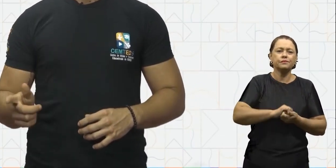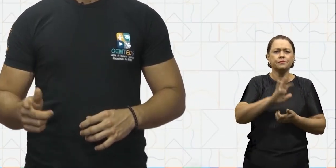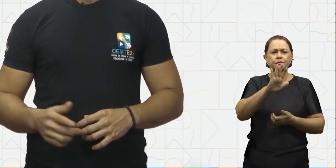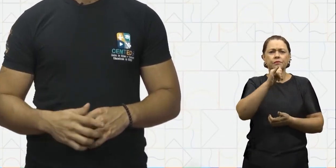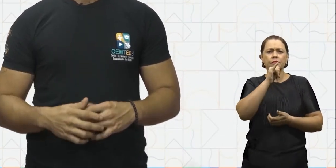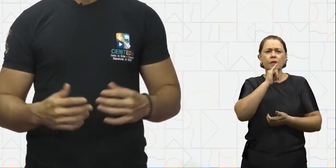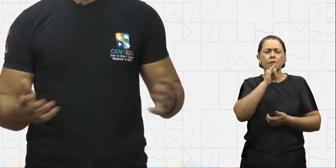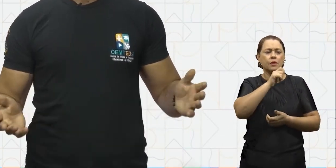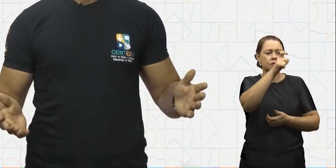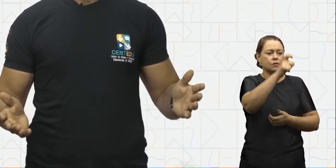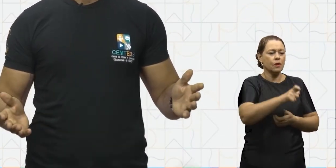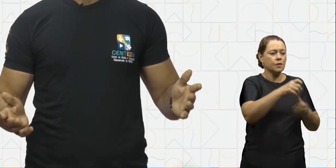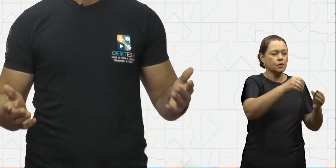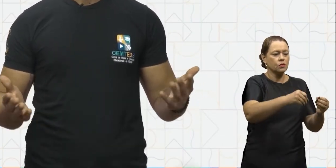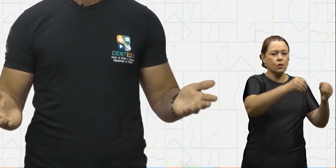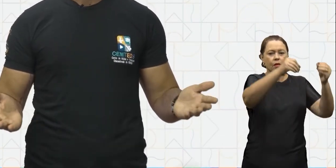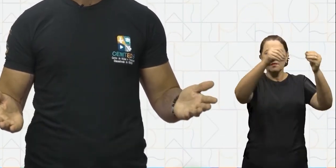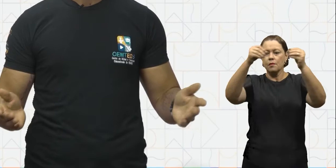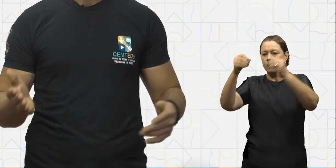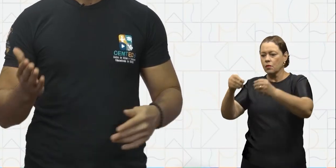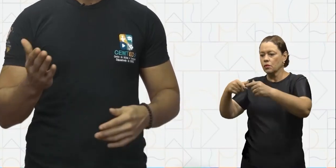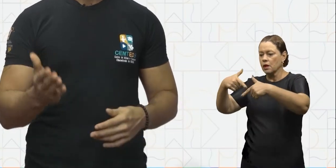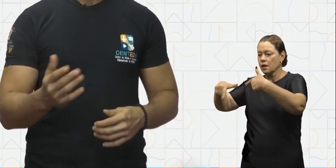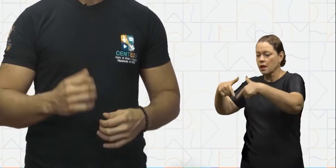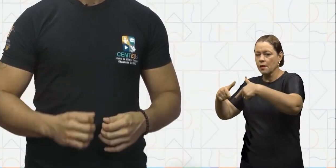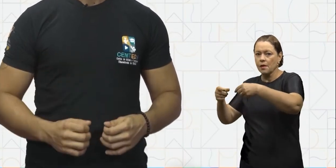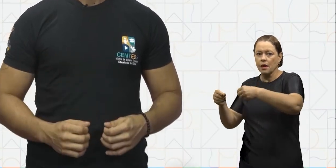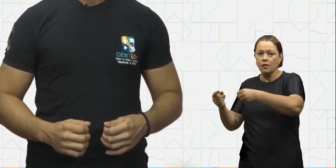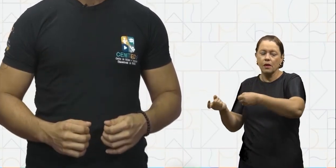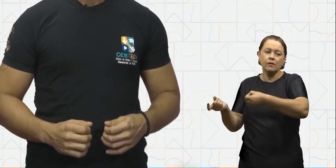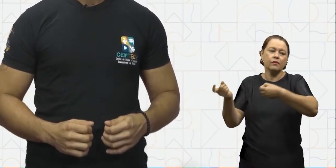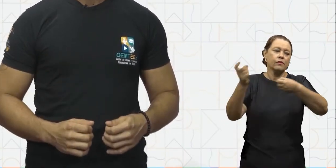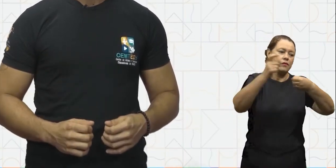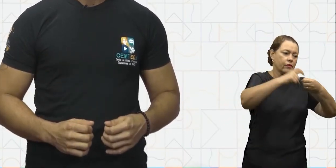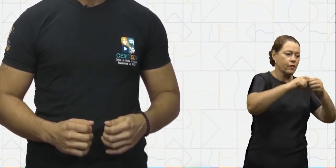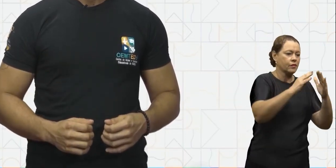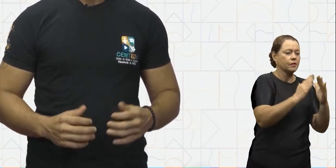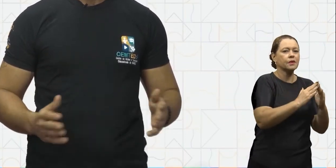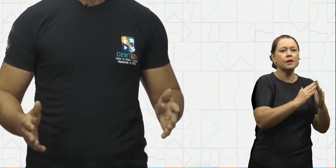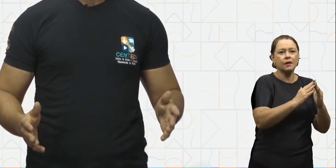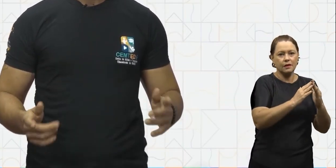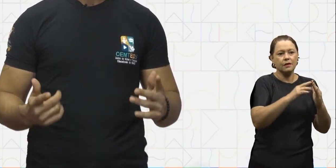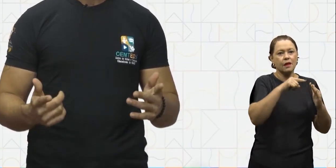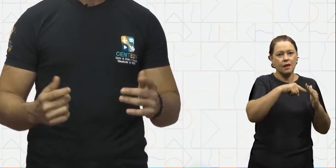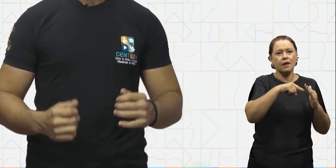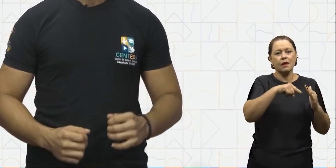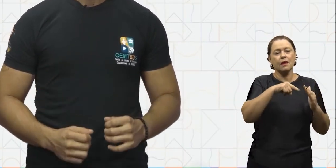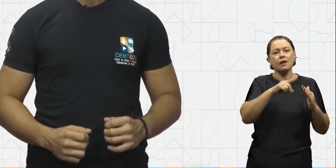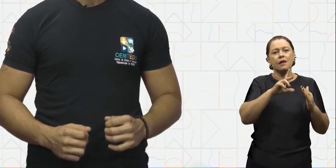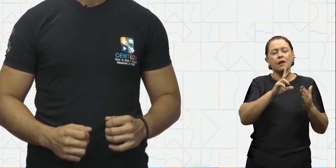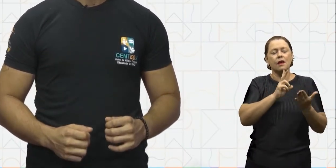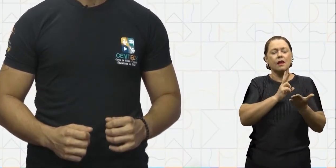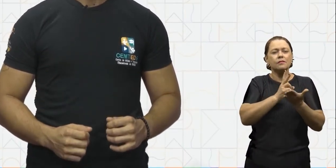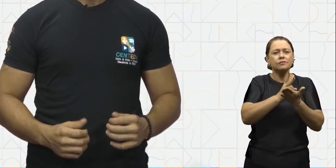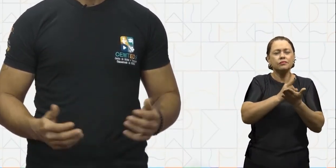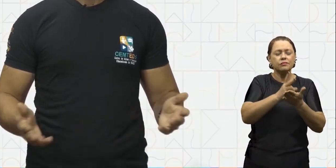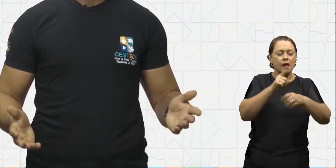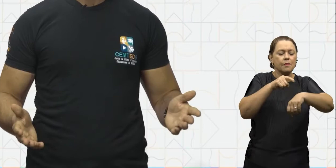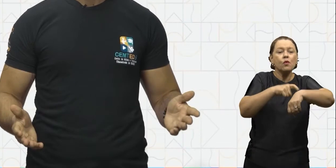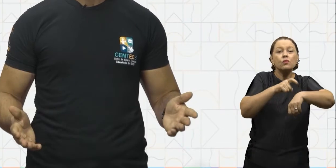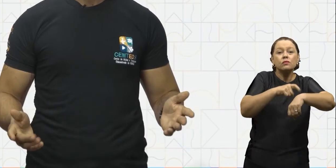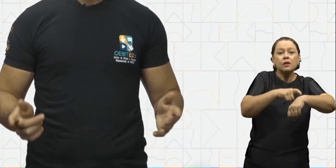cidade para outra para trabalhar e depois retorna para sua terra natal. Essa é a migração temporária.